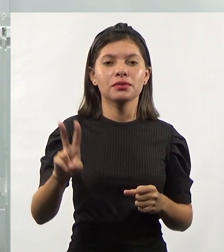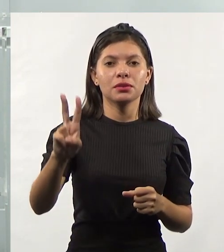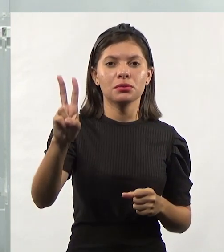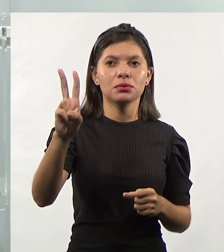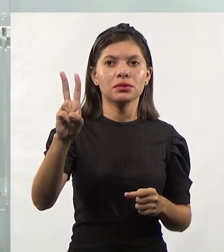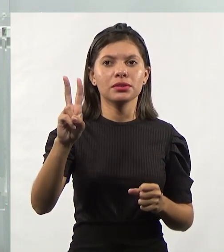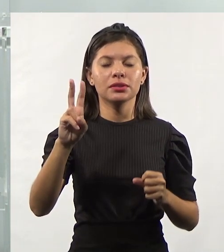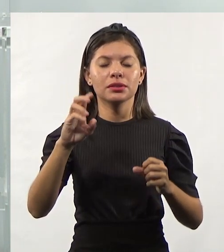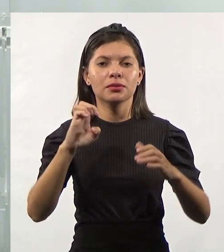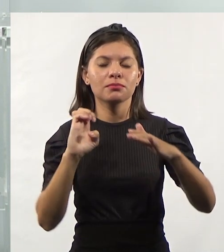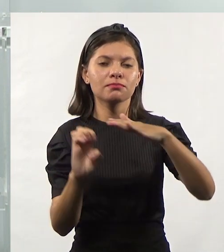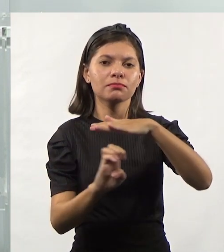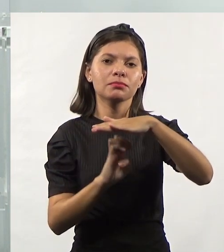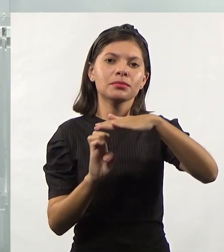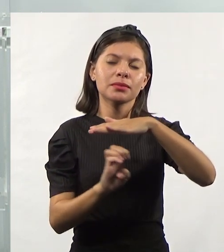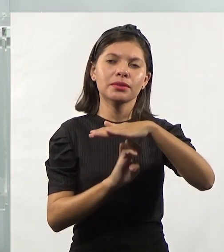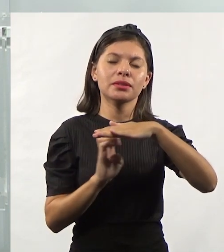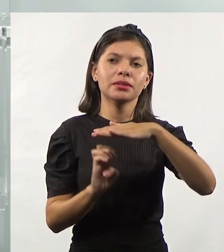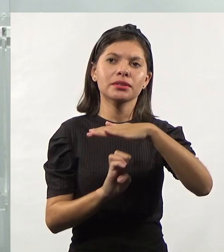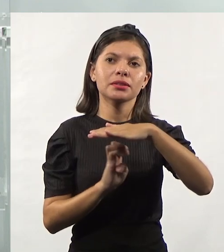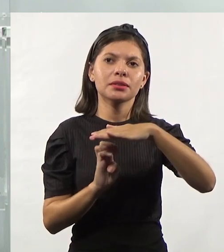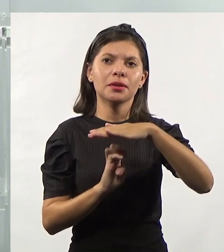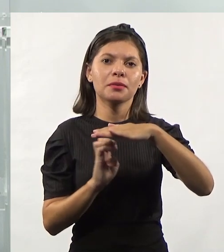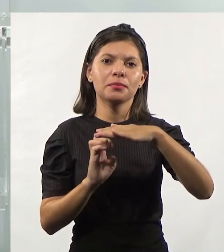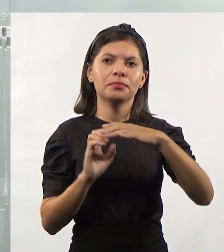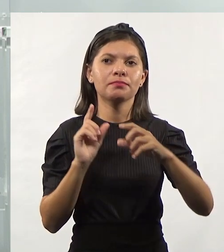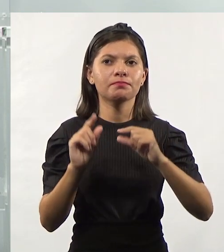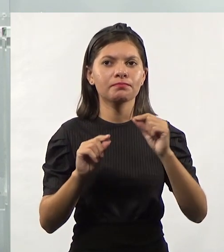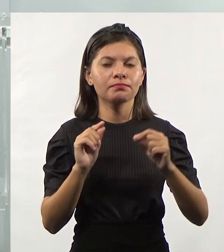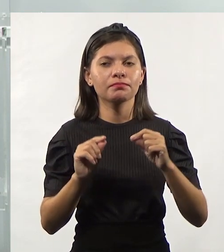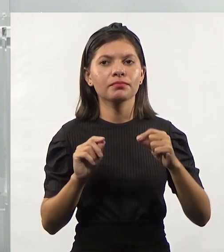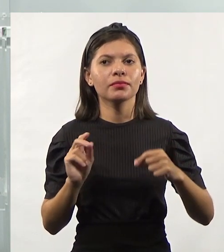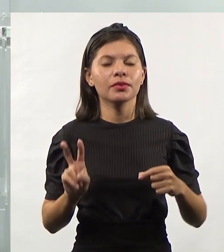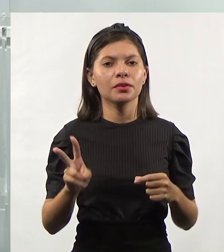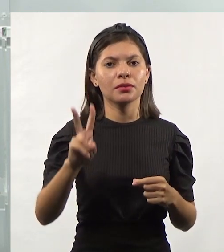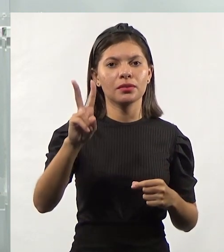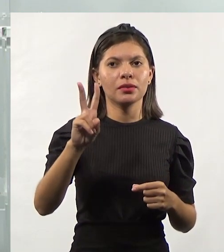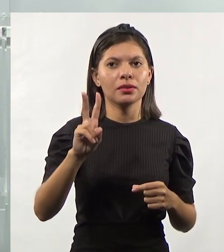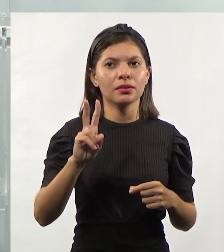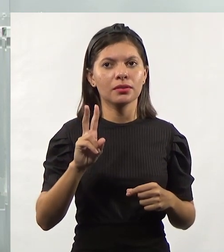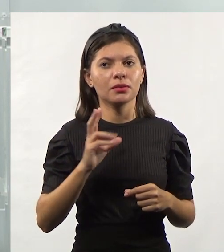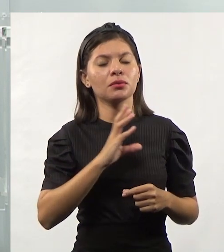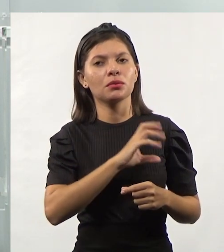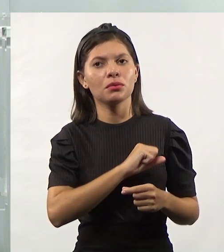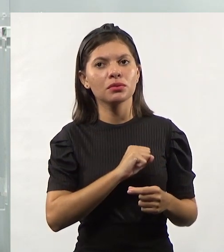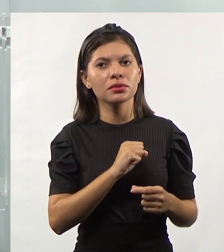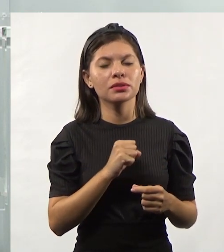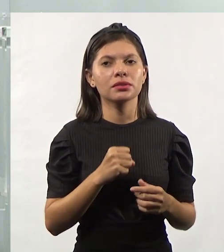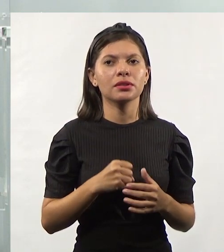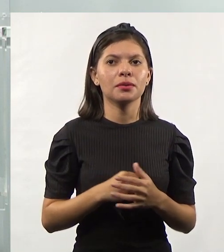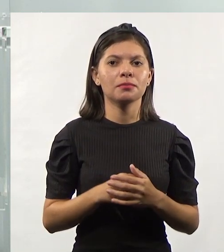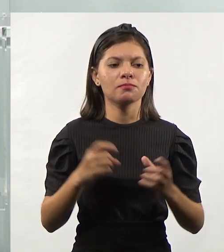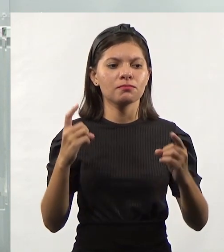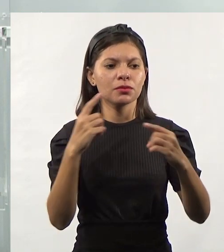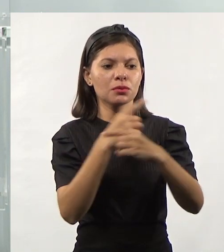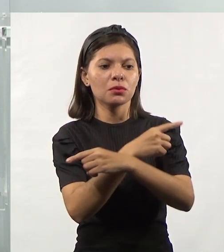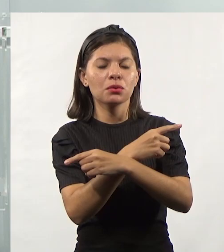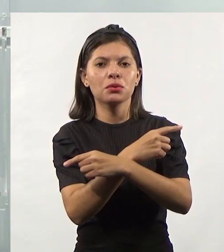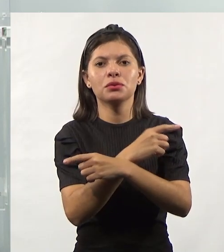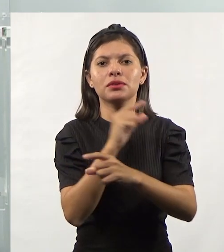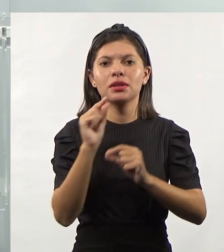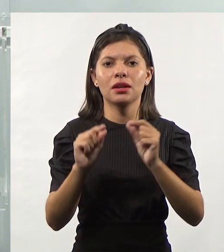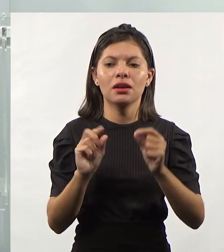compatíveis com aqueles valores que a nossa organização preza, para a gente não